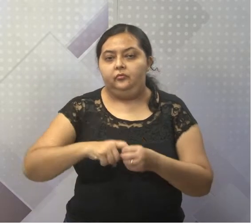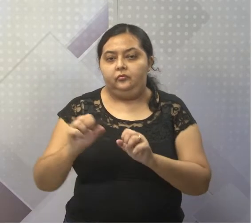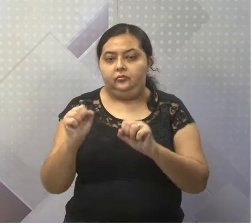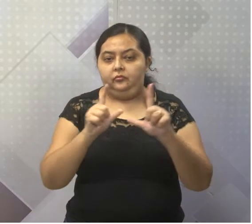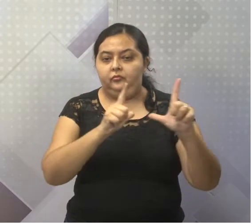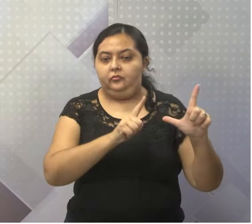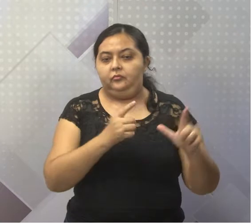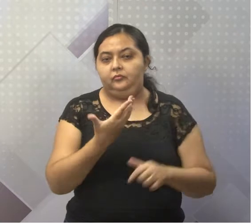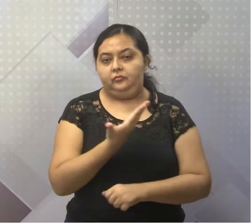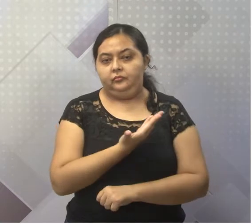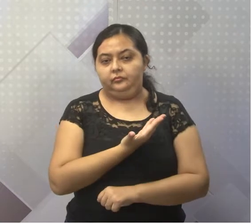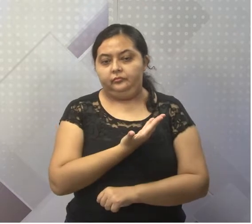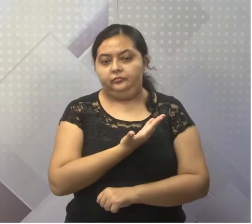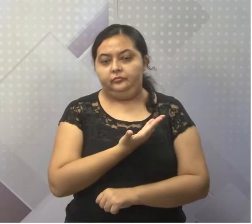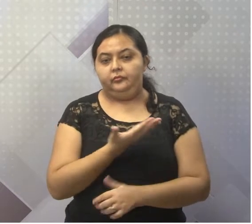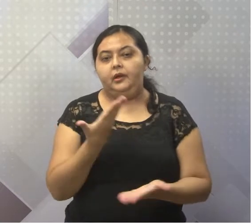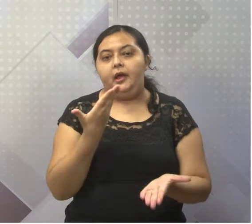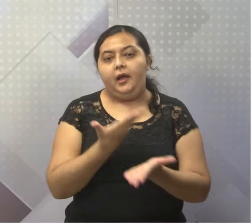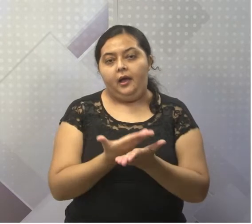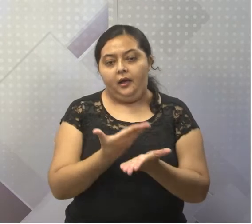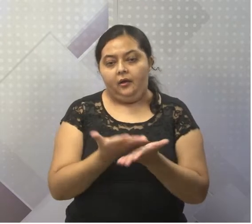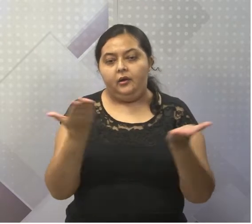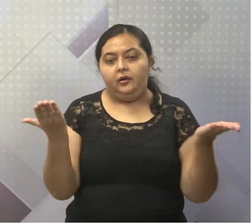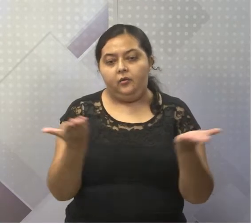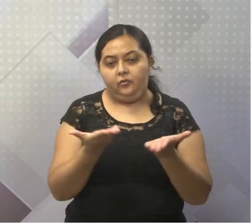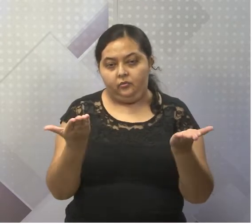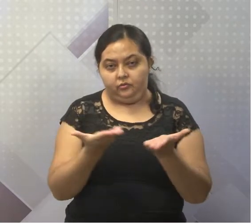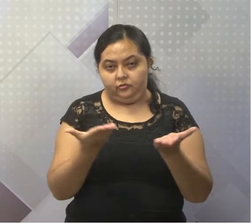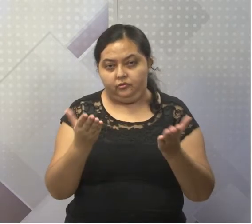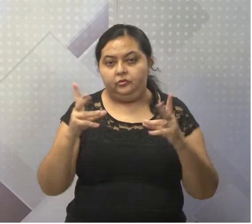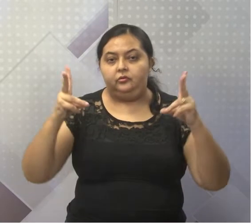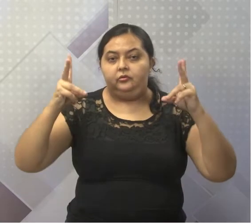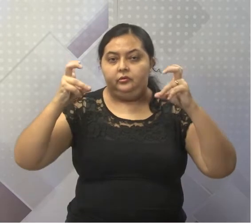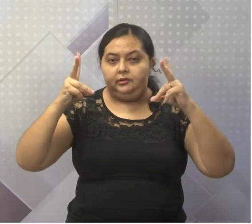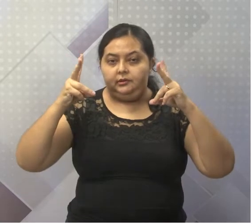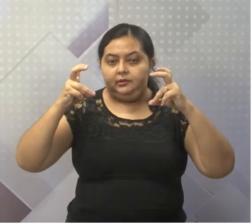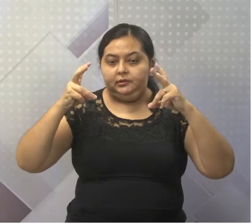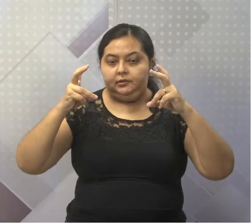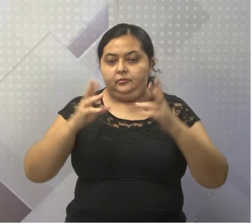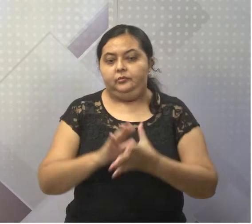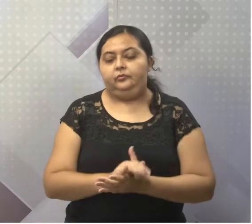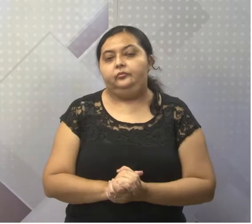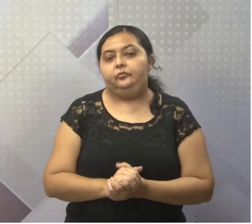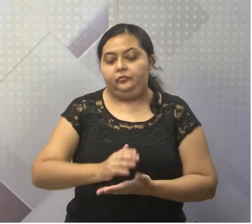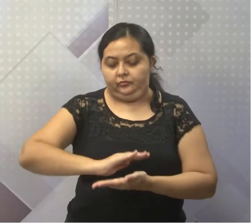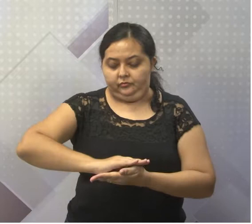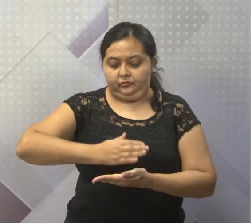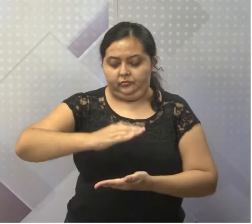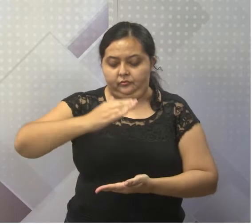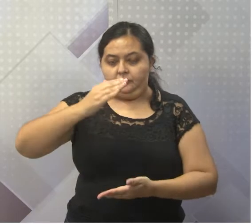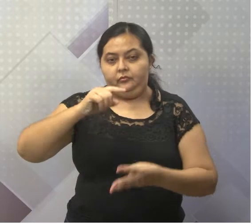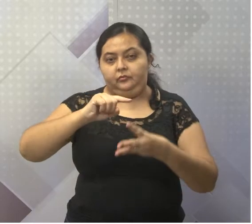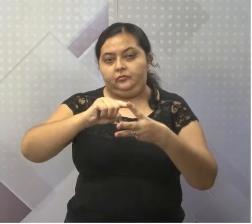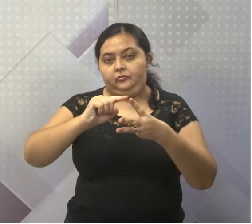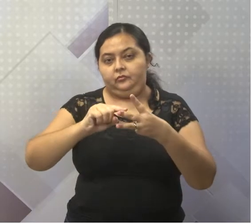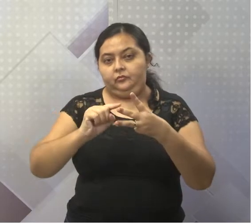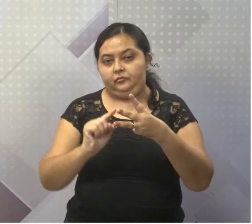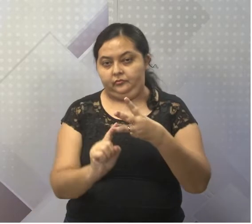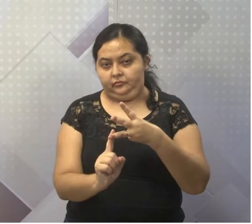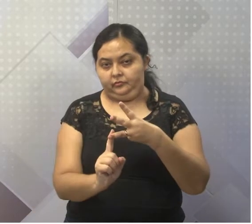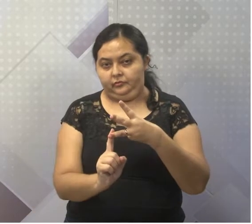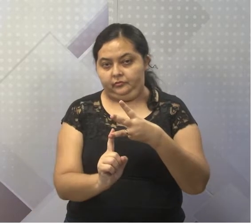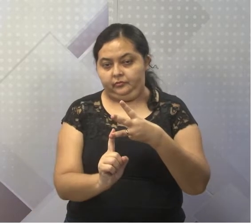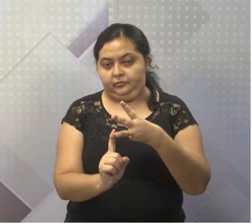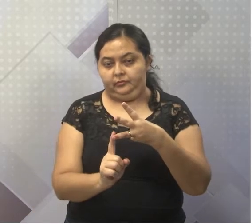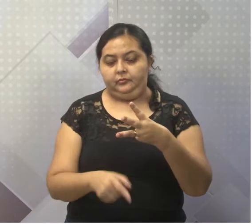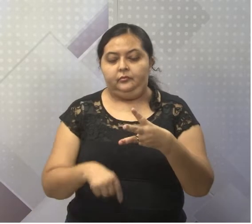quero abordar porque aí aula de hoje a gente tá bordado Justamente esse tema né olha só costuma-se dividir o renascimento em três grandes fases